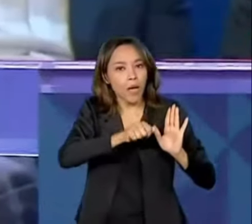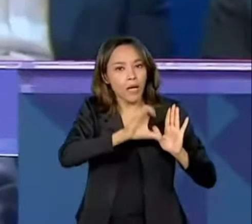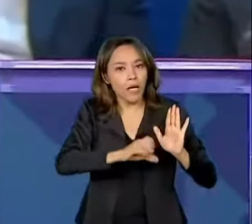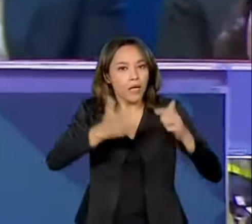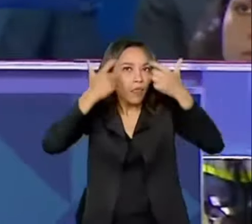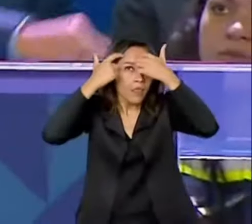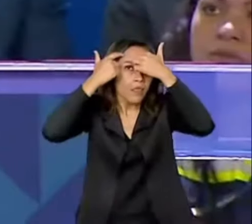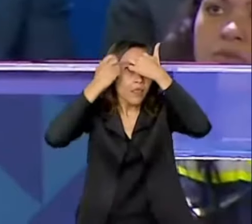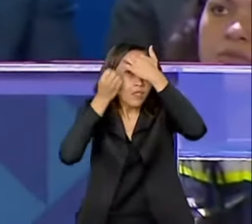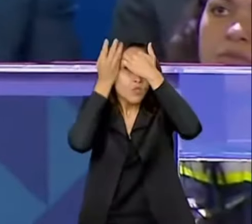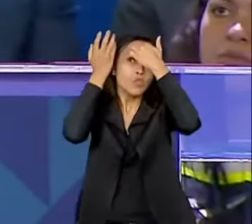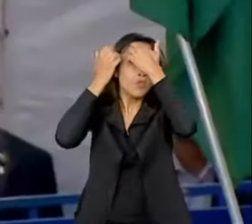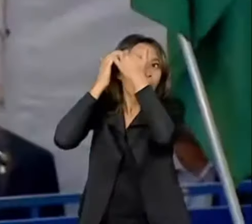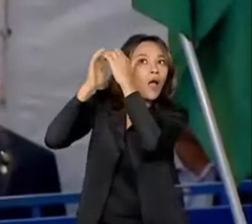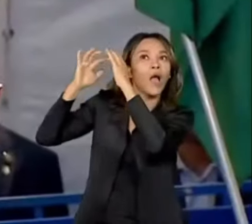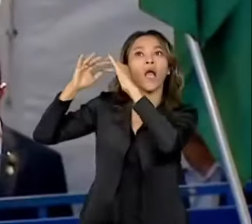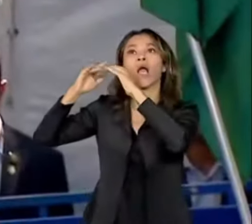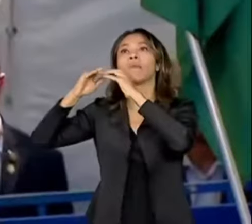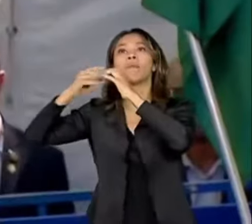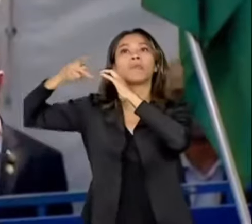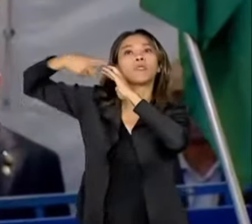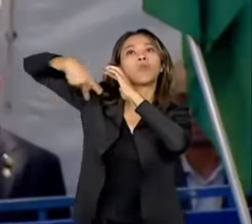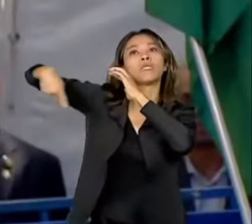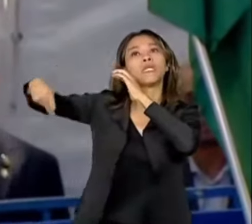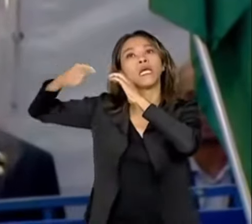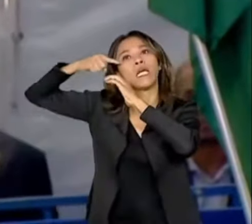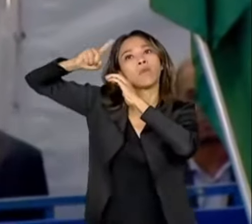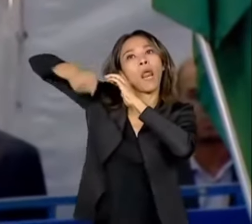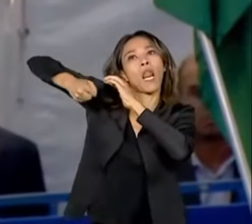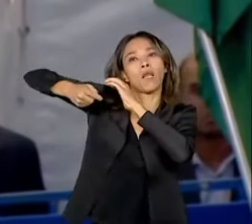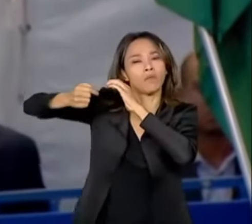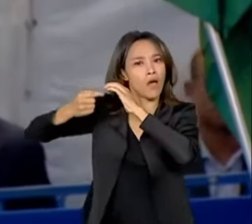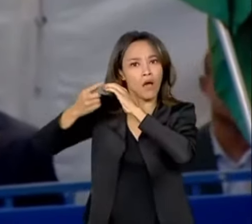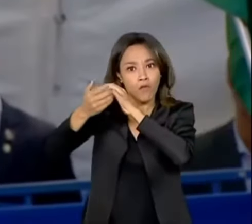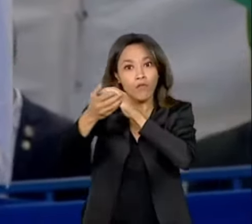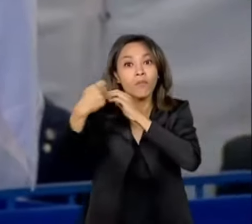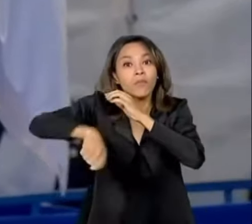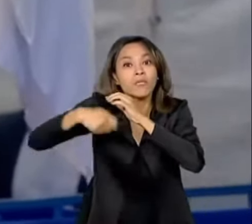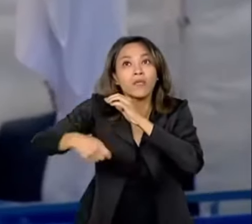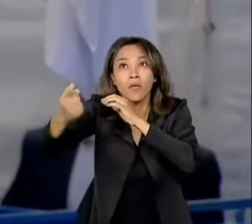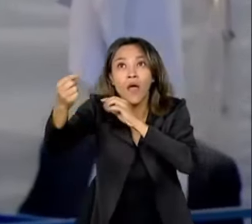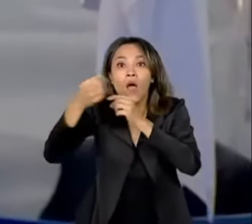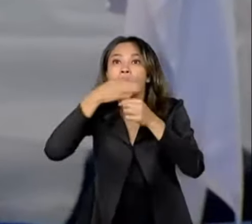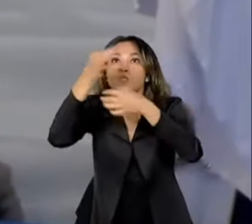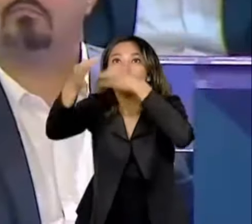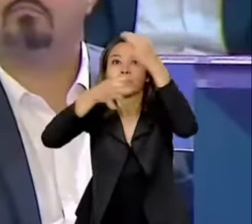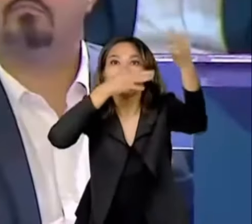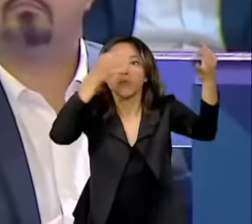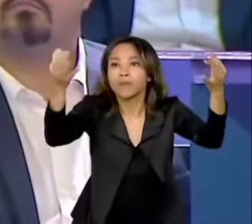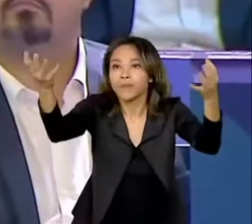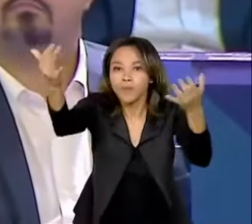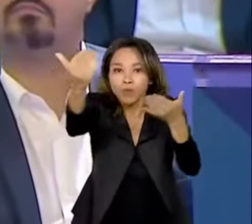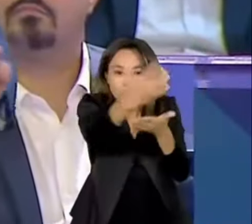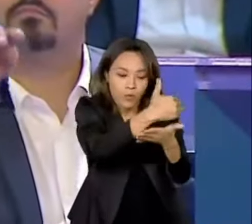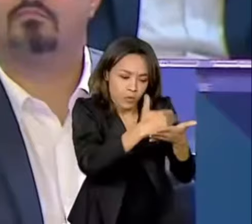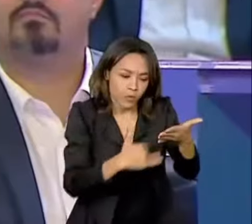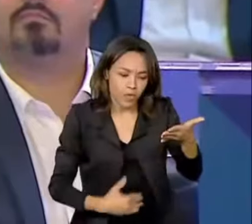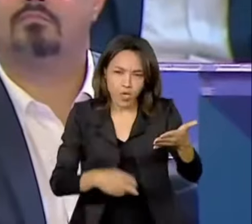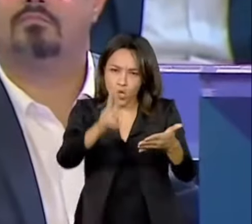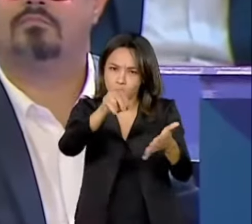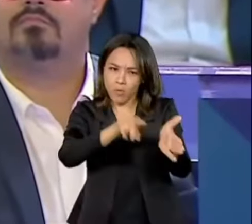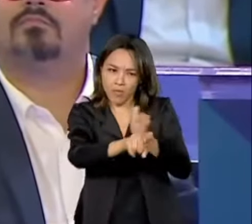das necessidades do governador, da necessidade dos prefeitos. Nunca perguntei para o governador se ele é corintiano,